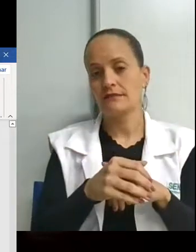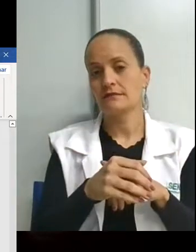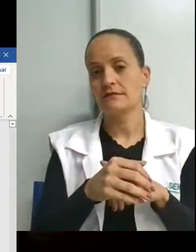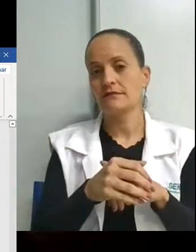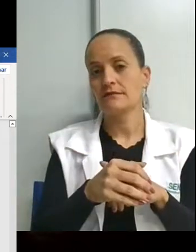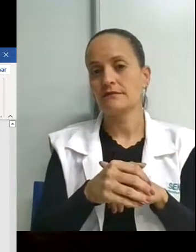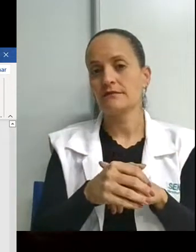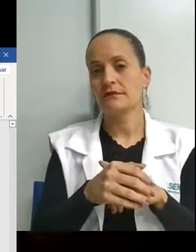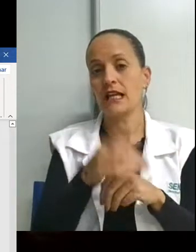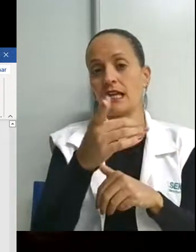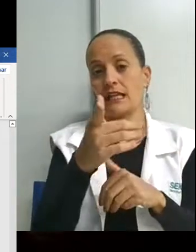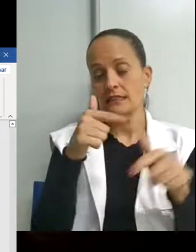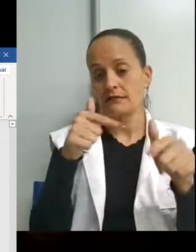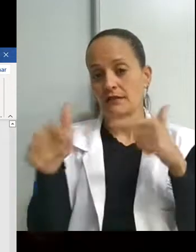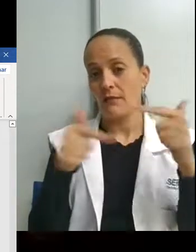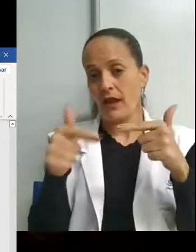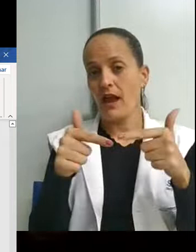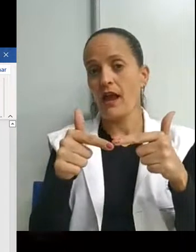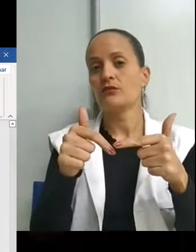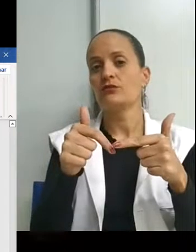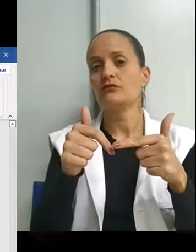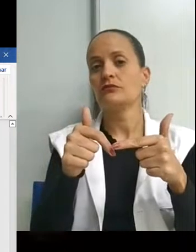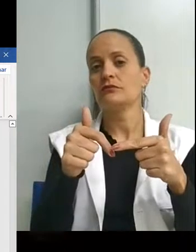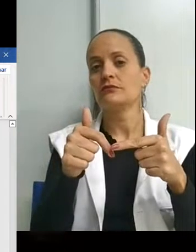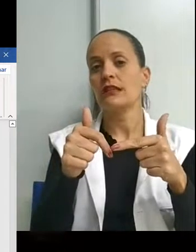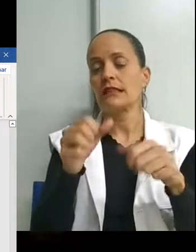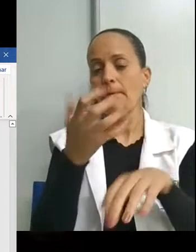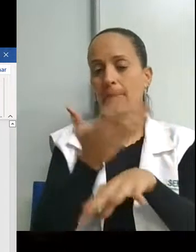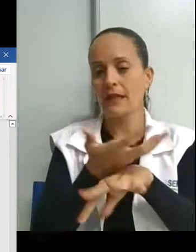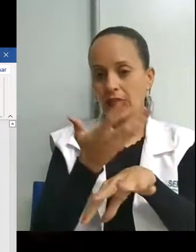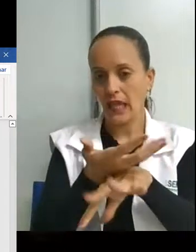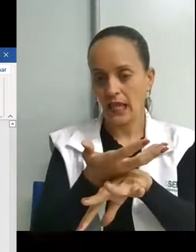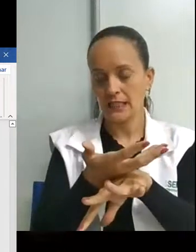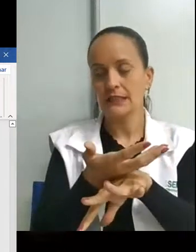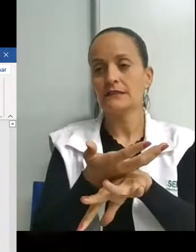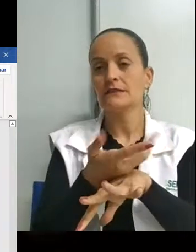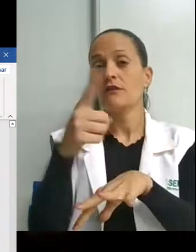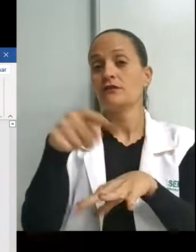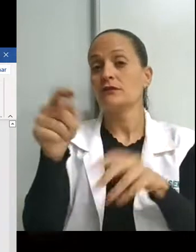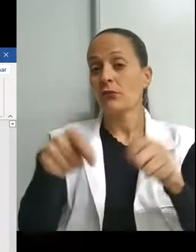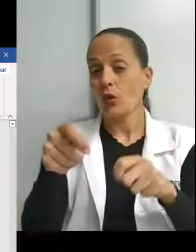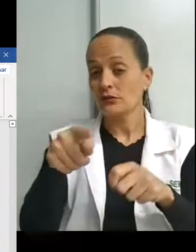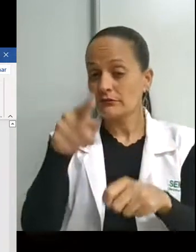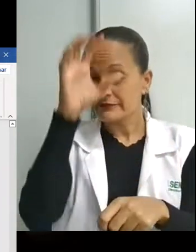de aprendizagem, né? Eu espero aí que vocês possam fazer essas